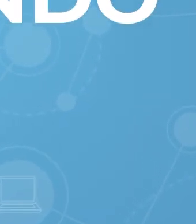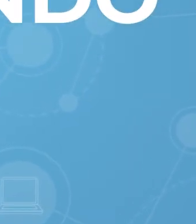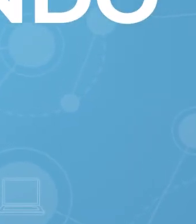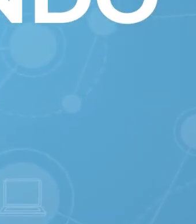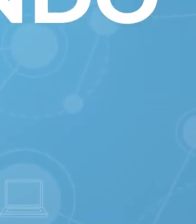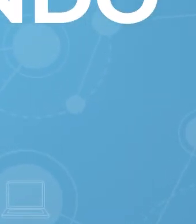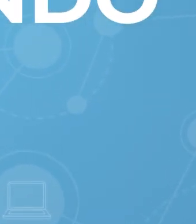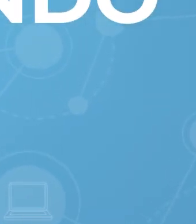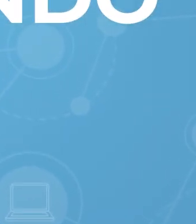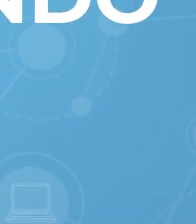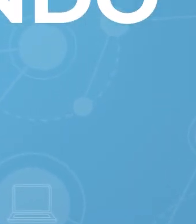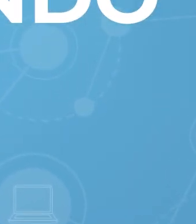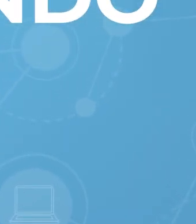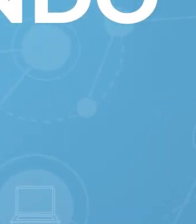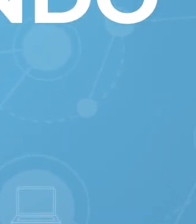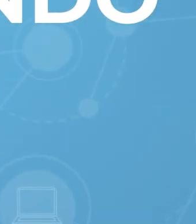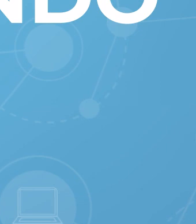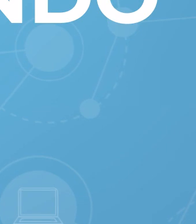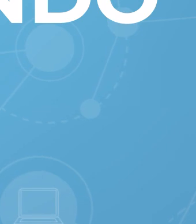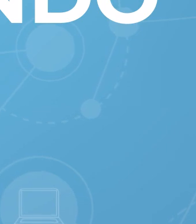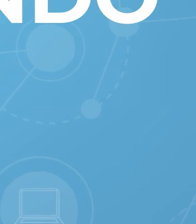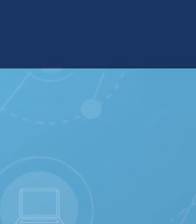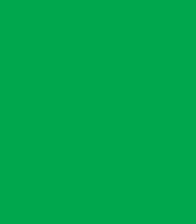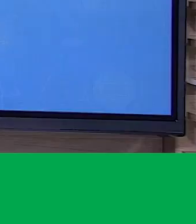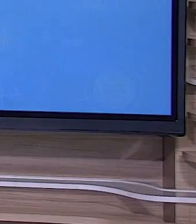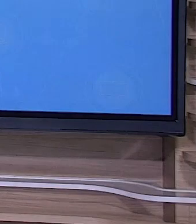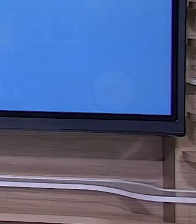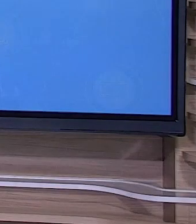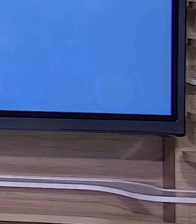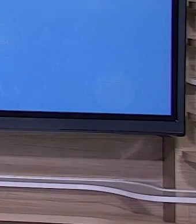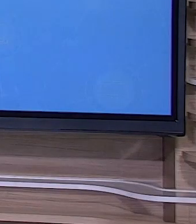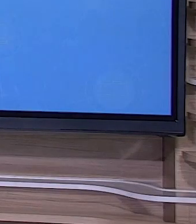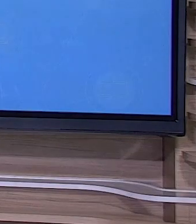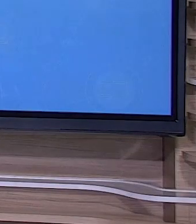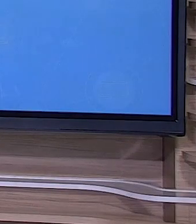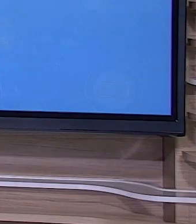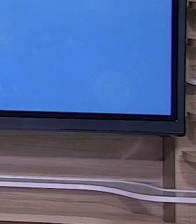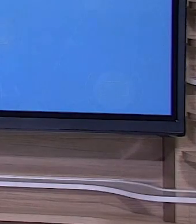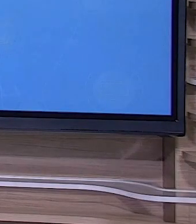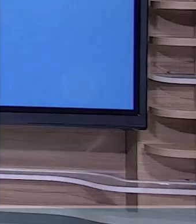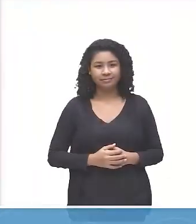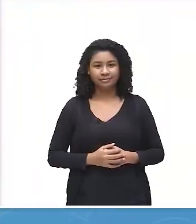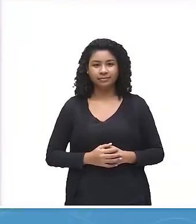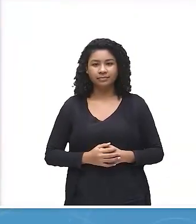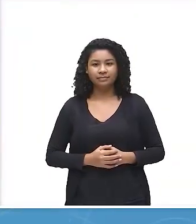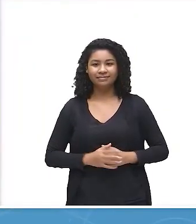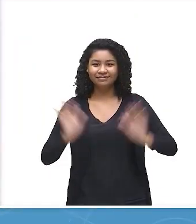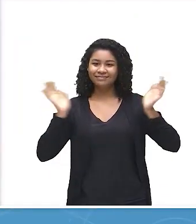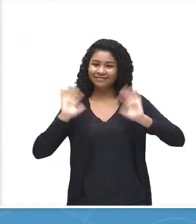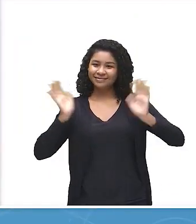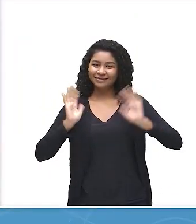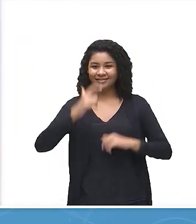conta a história, e no caso ele não se inclui na narrativa. E o último,